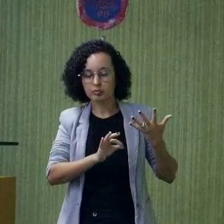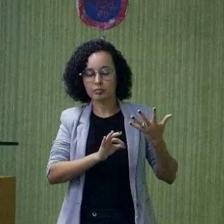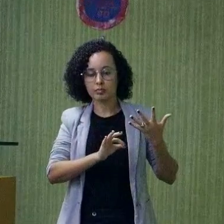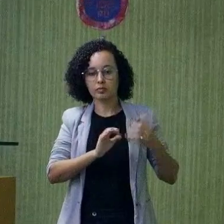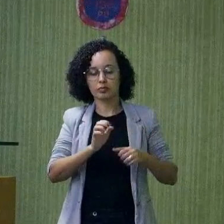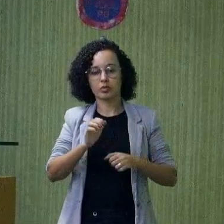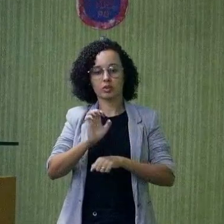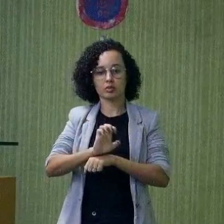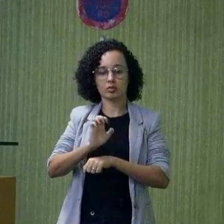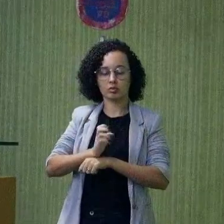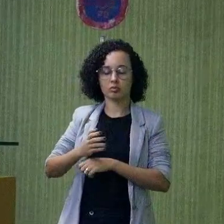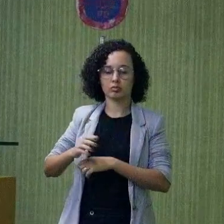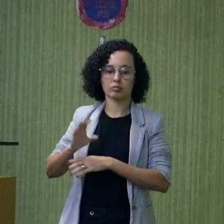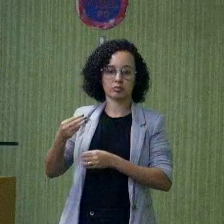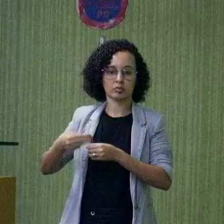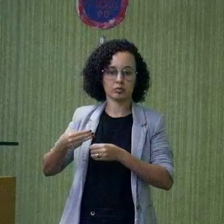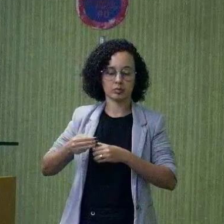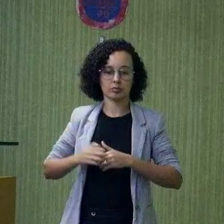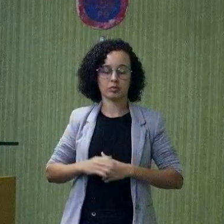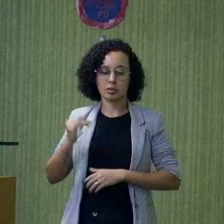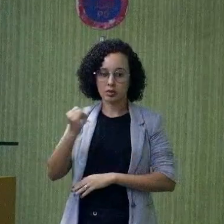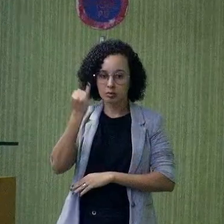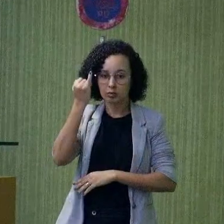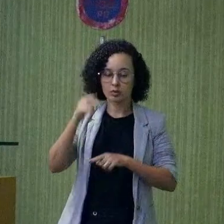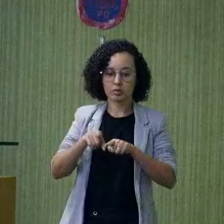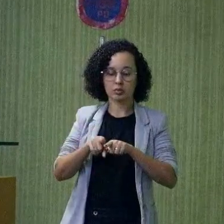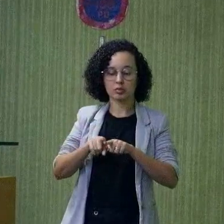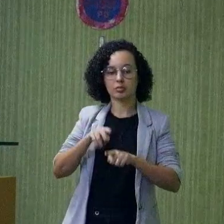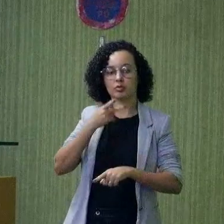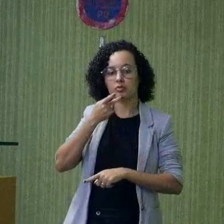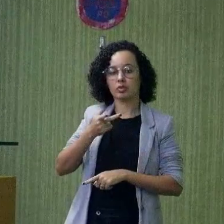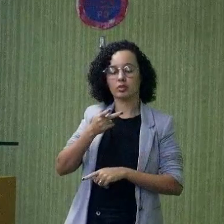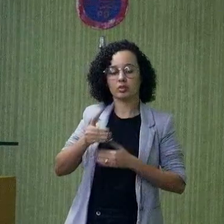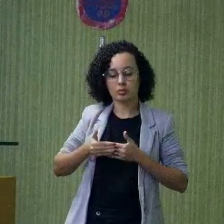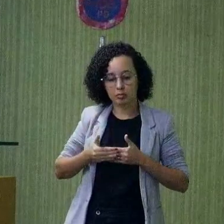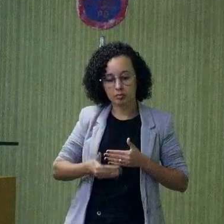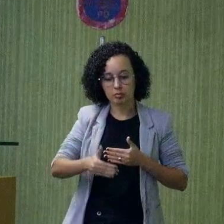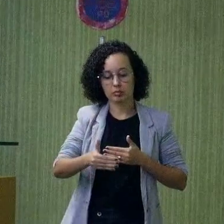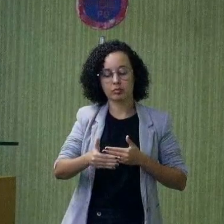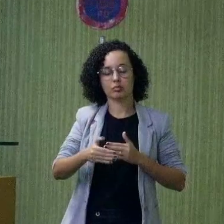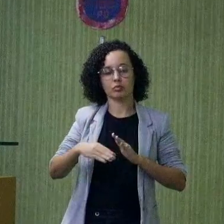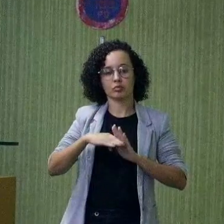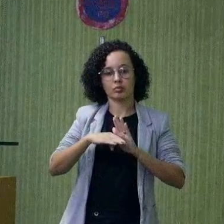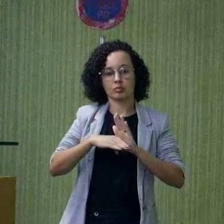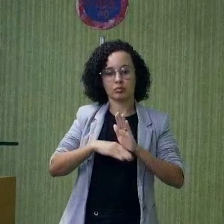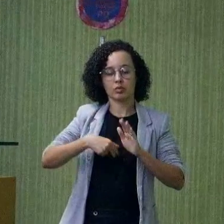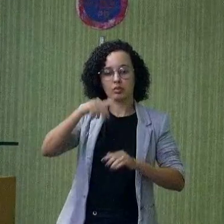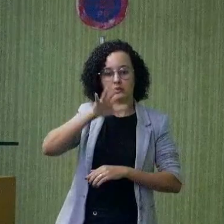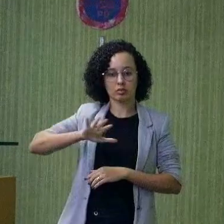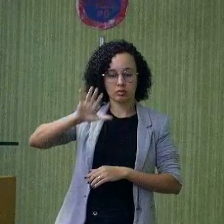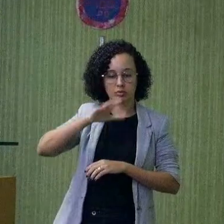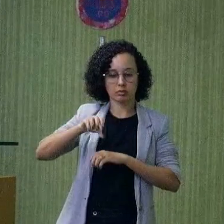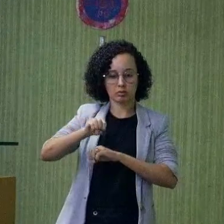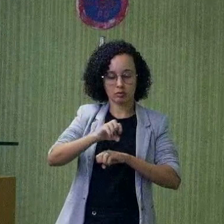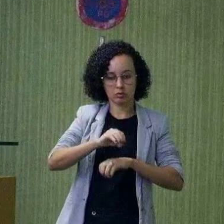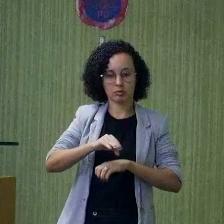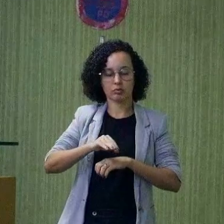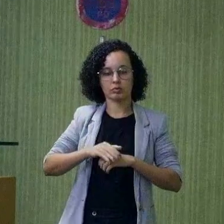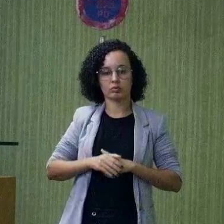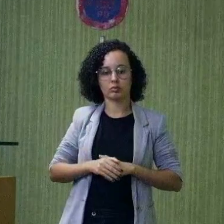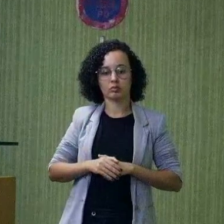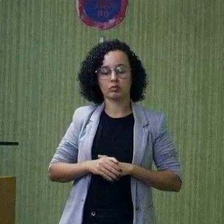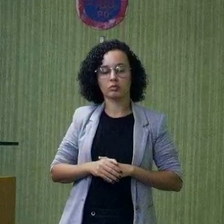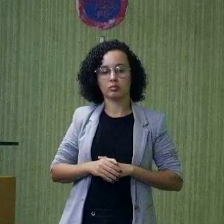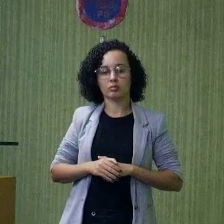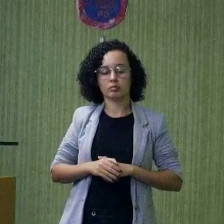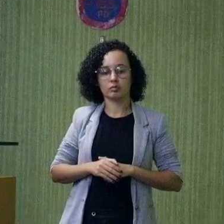municipais é importante dizer que a partir do do dos planos de desen de educação o instrumento de planejamento que se segue